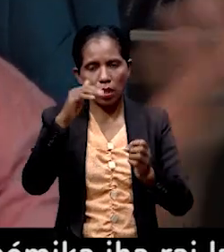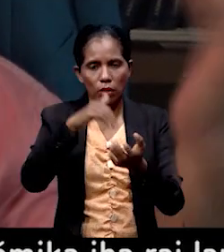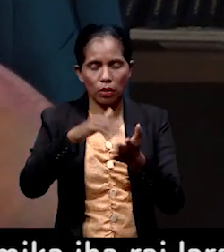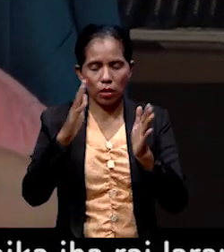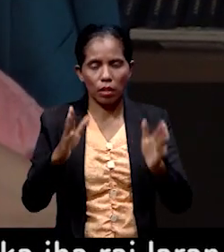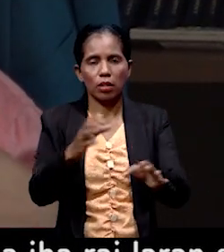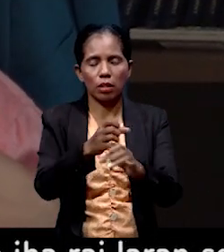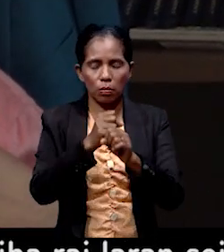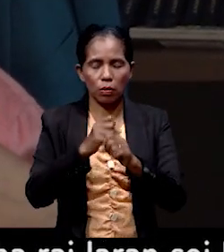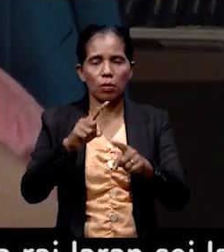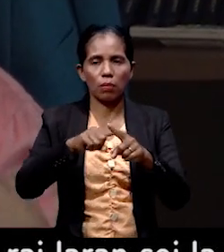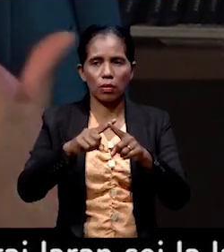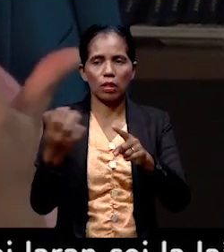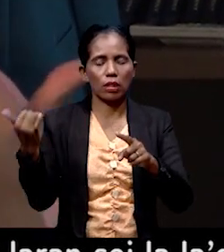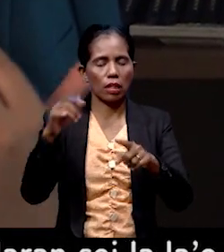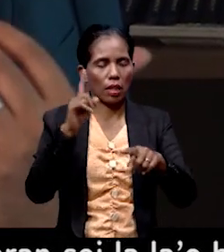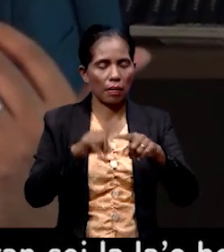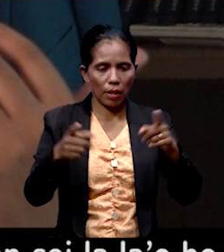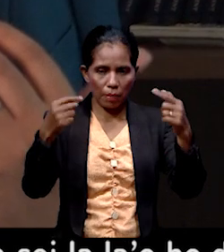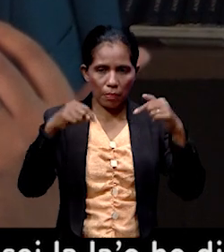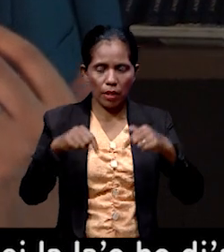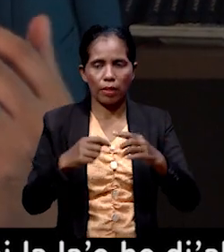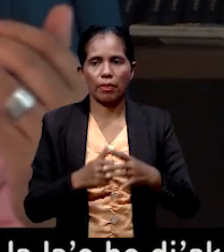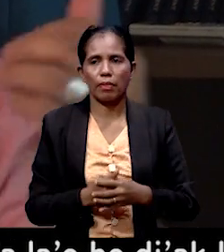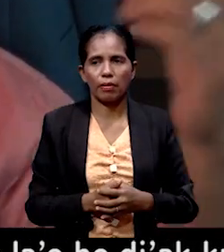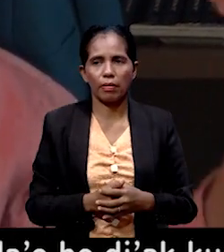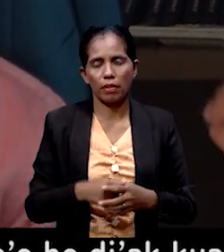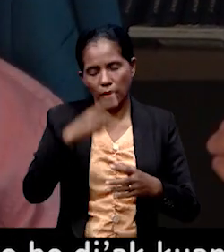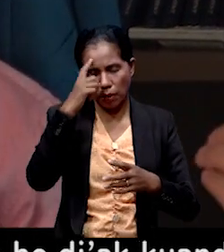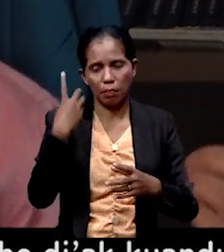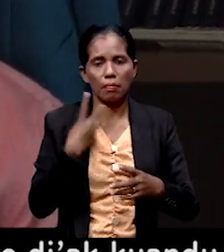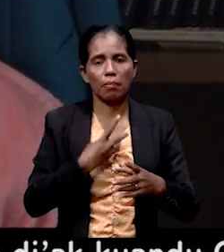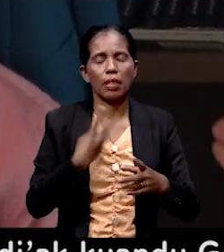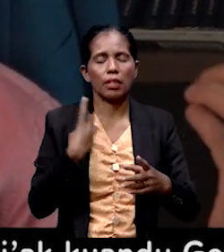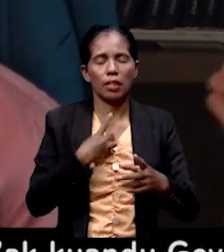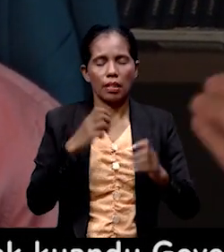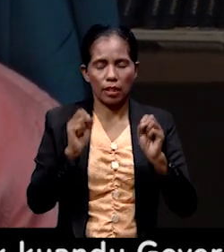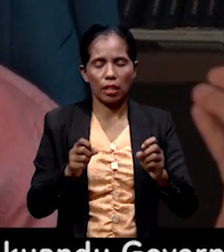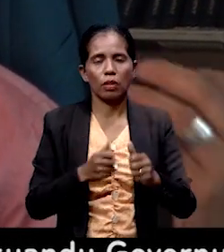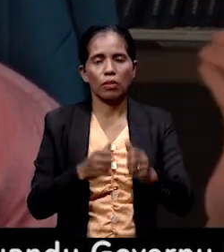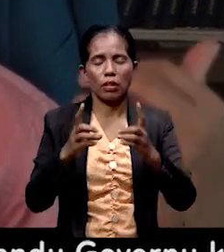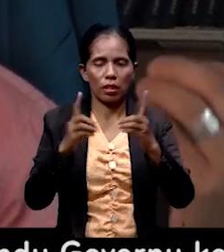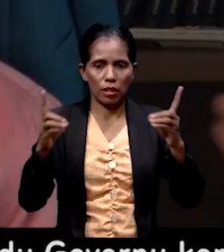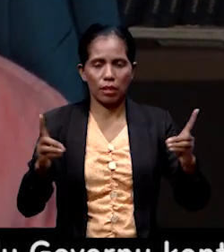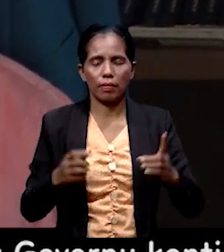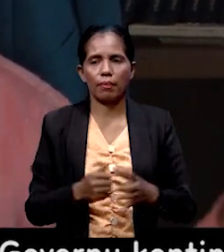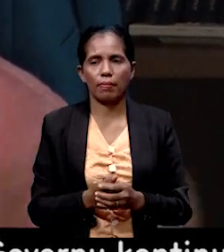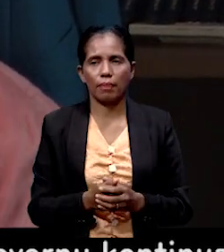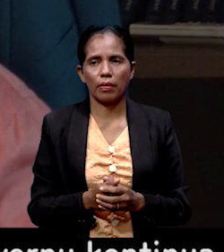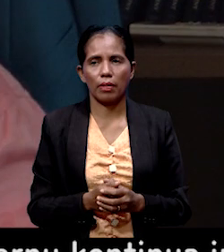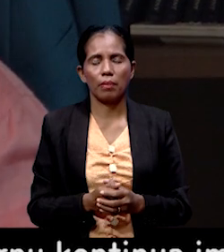simona pustam sira label mai. Ita label hal inquérito a distancia. Então agora o Raul você quer, tá com a